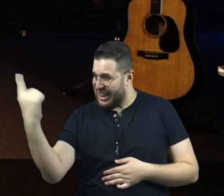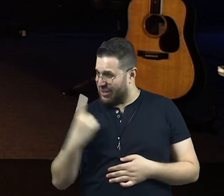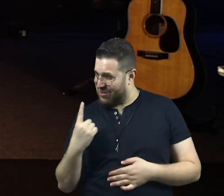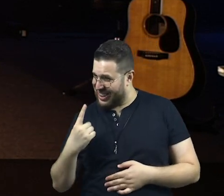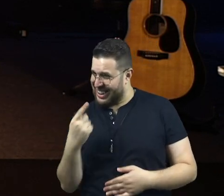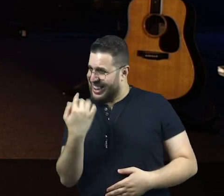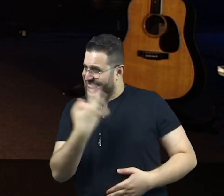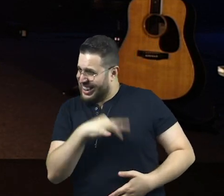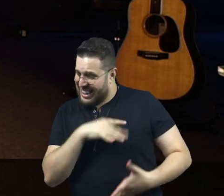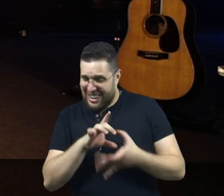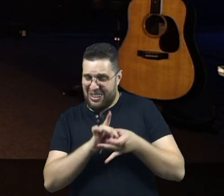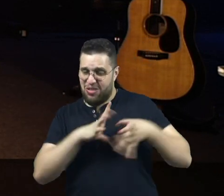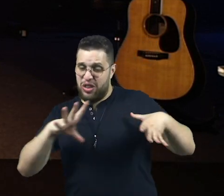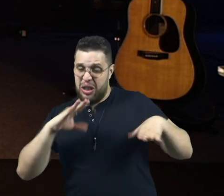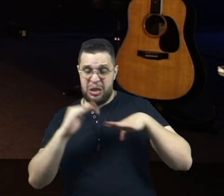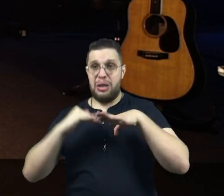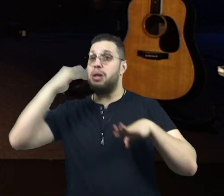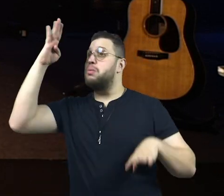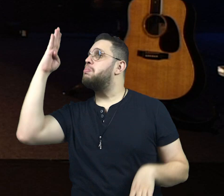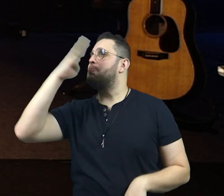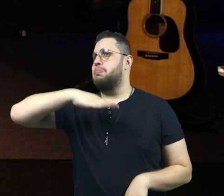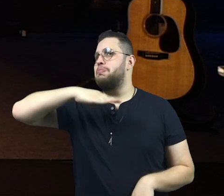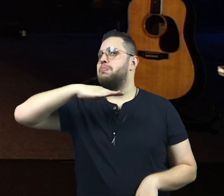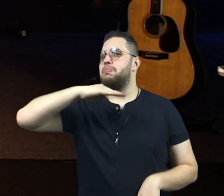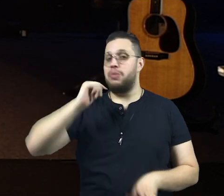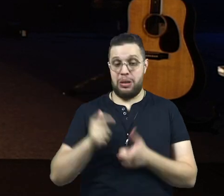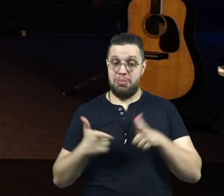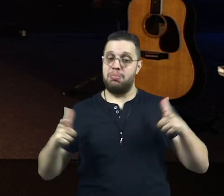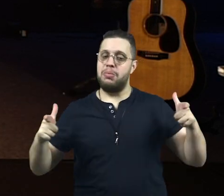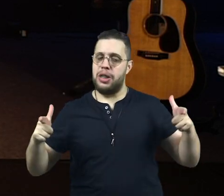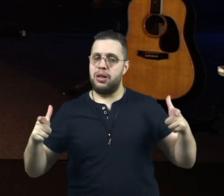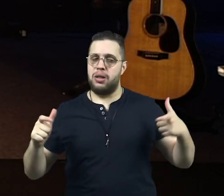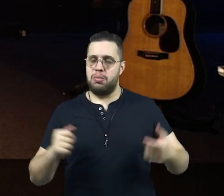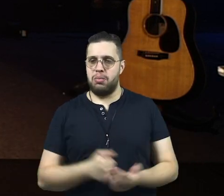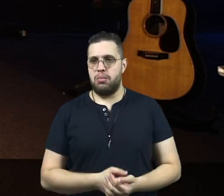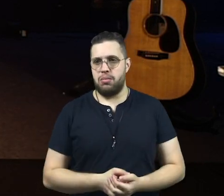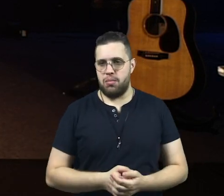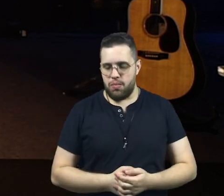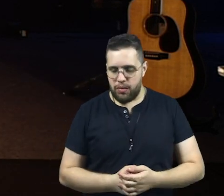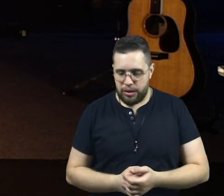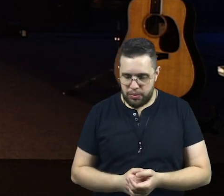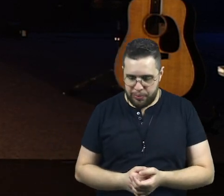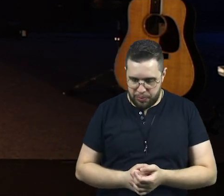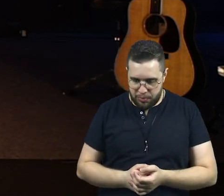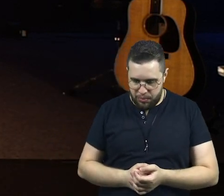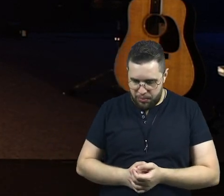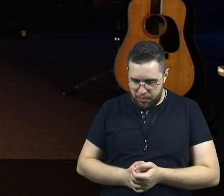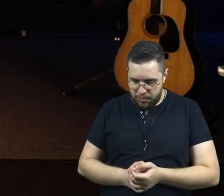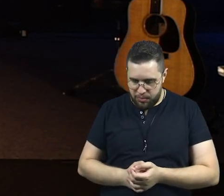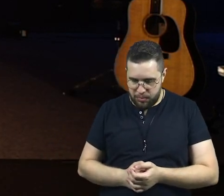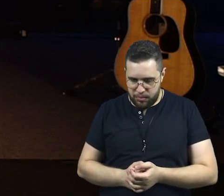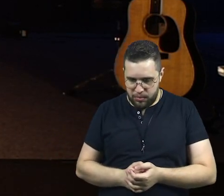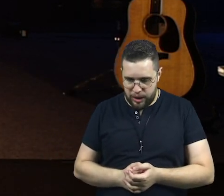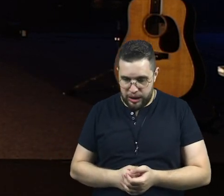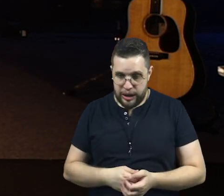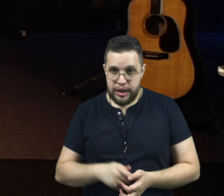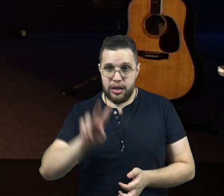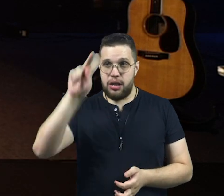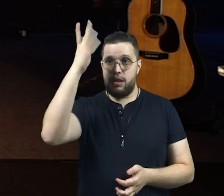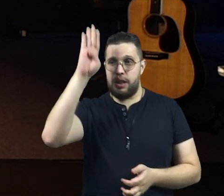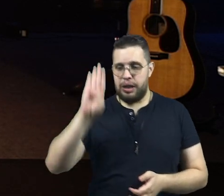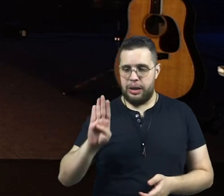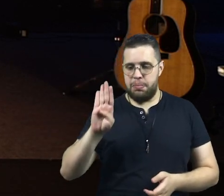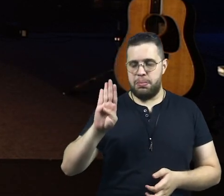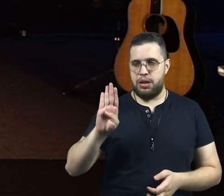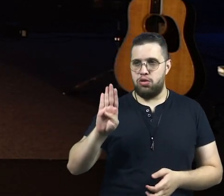nos livrar de algo pior. Em Hebreus 5:8 diz a respeito de Jesus: embora sendo